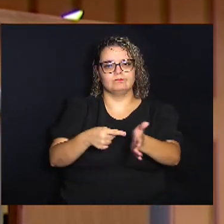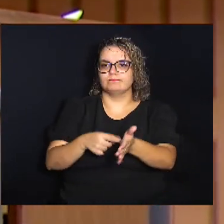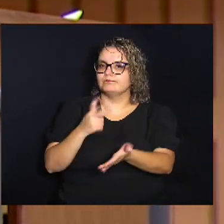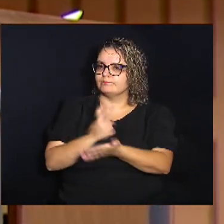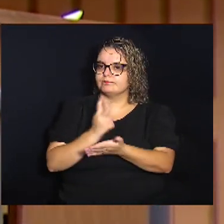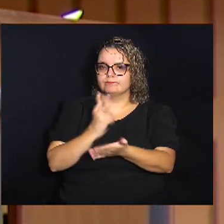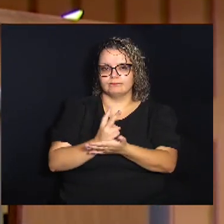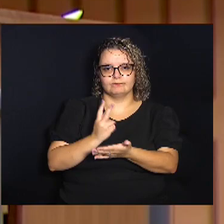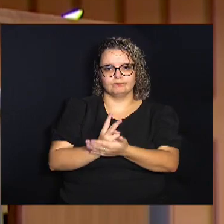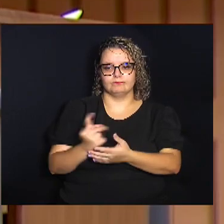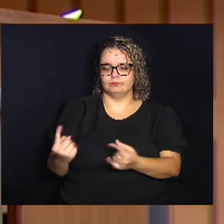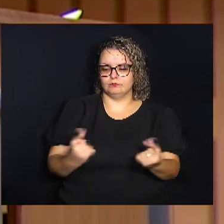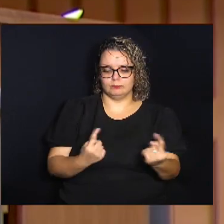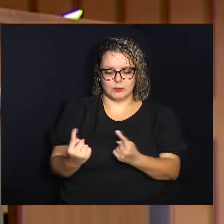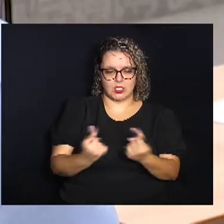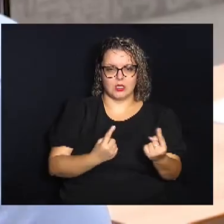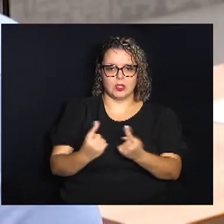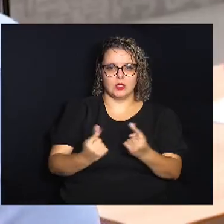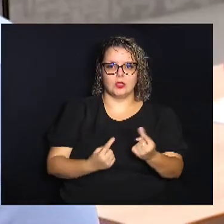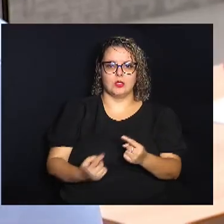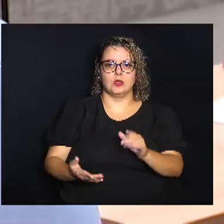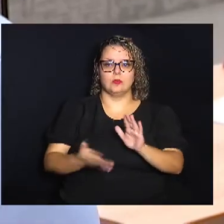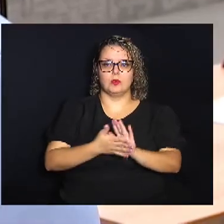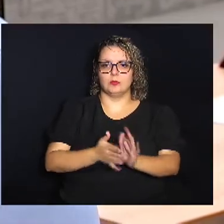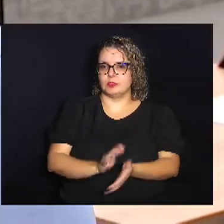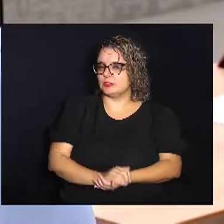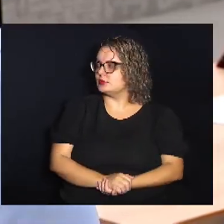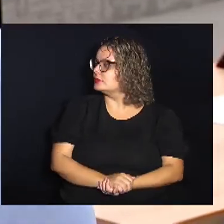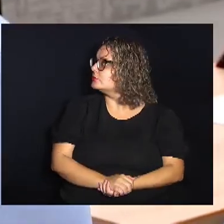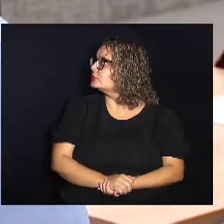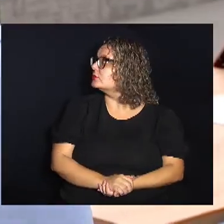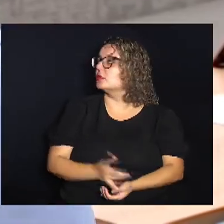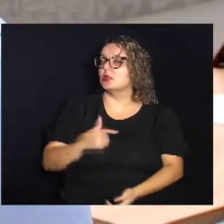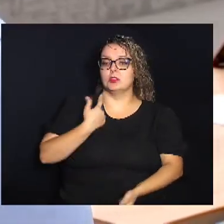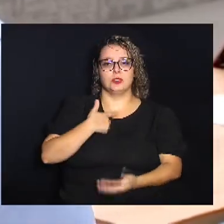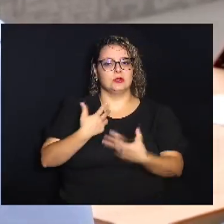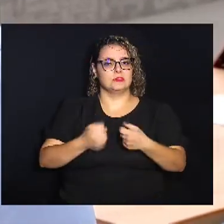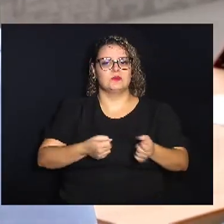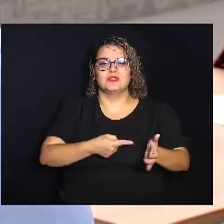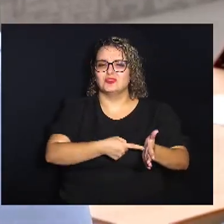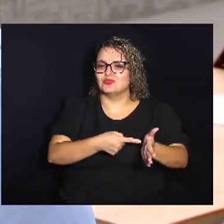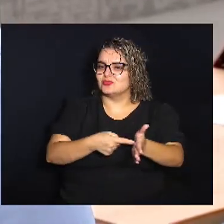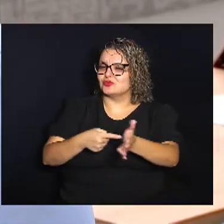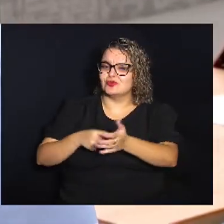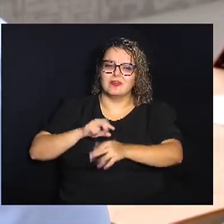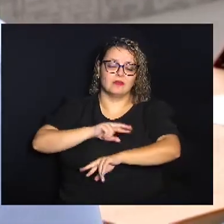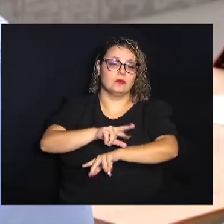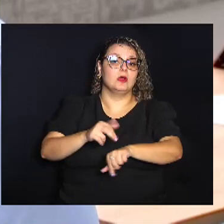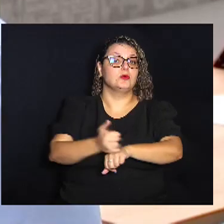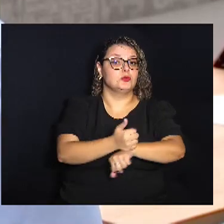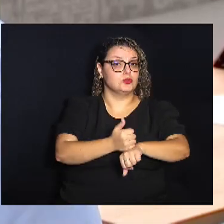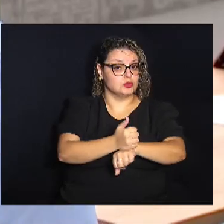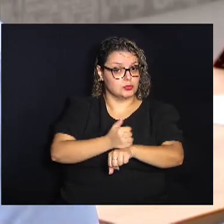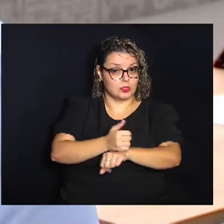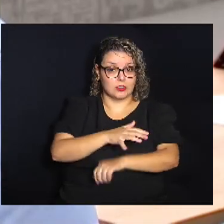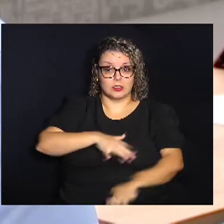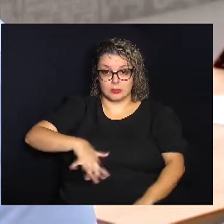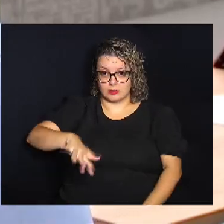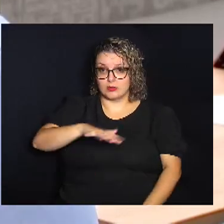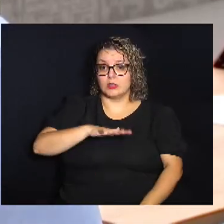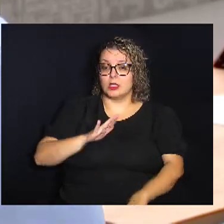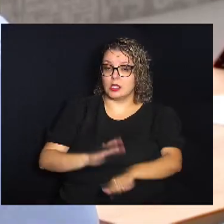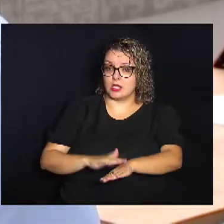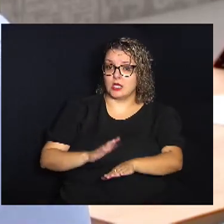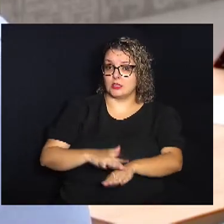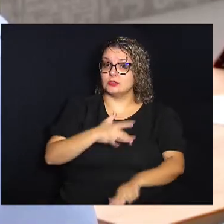via gabinete da vereadora propositora. A gente tem recebido muita denúncia de profissionais que atuam nessa área, na área da